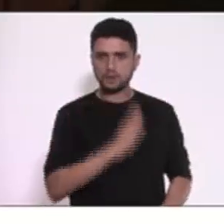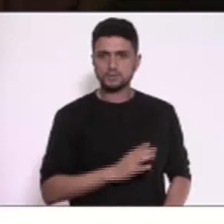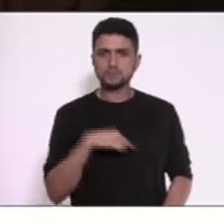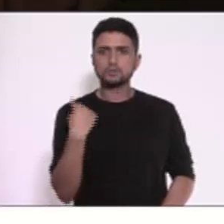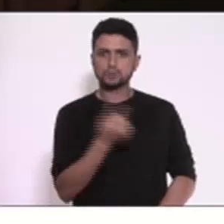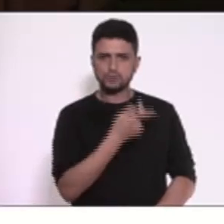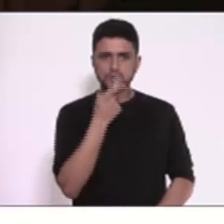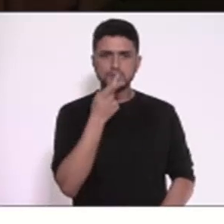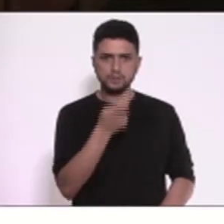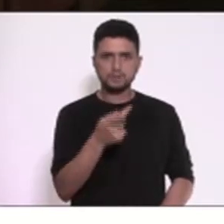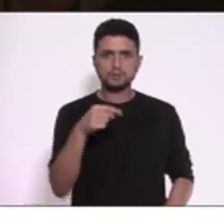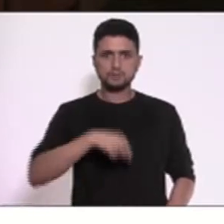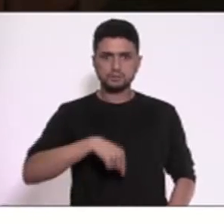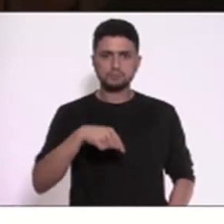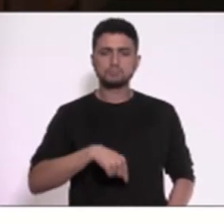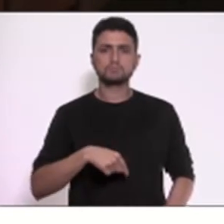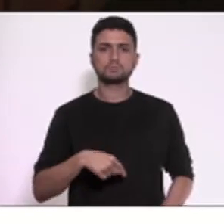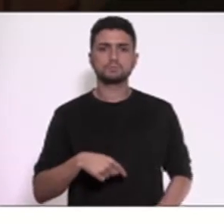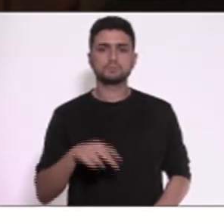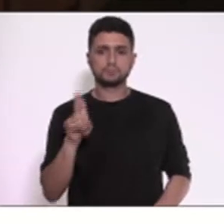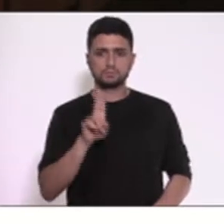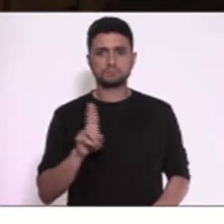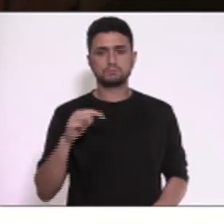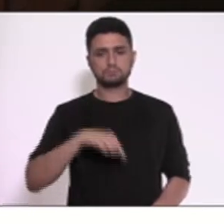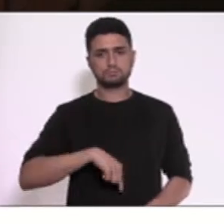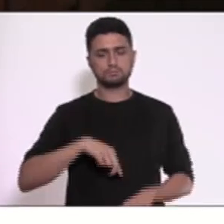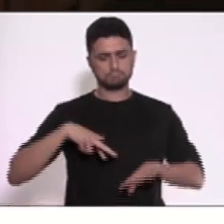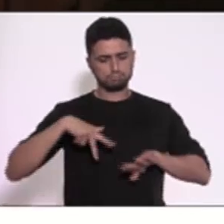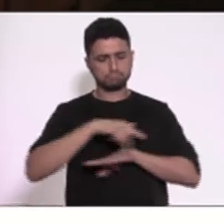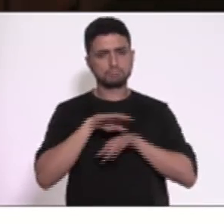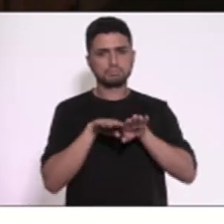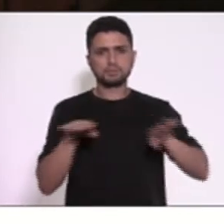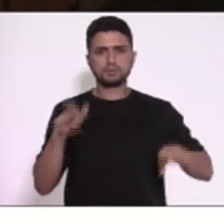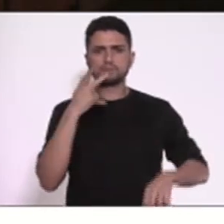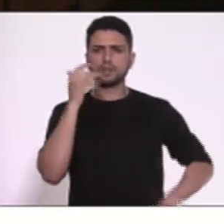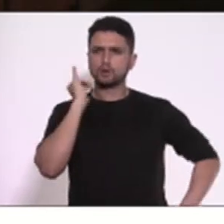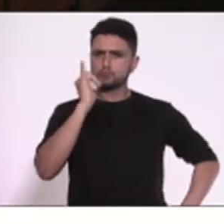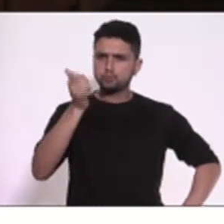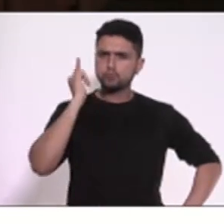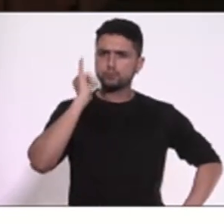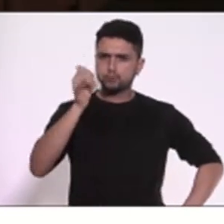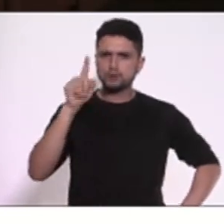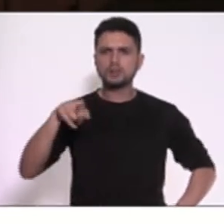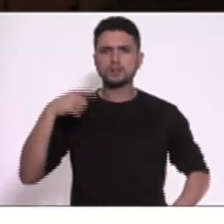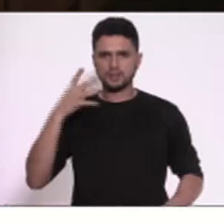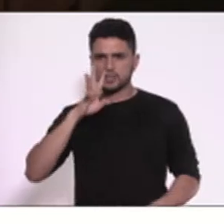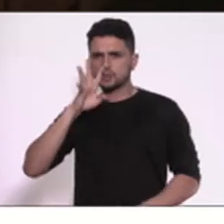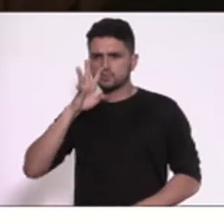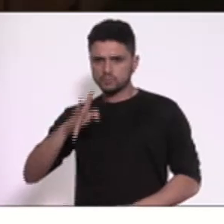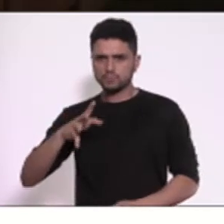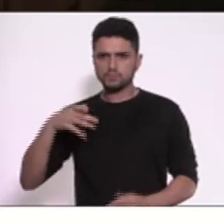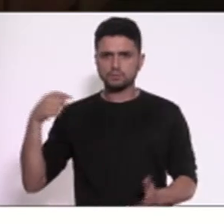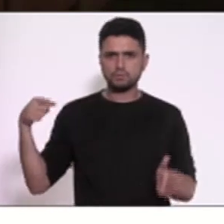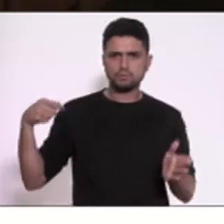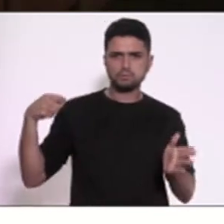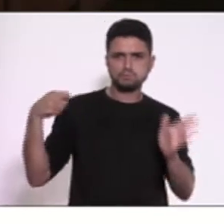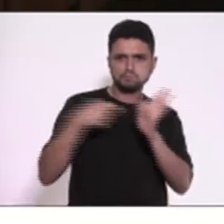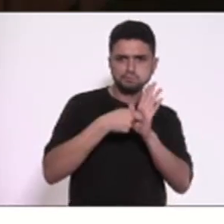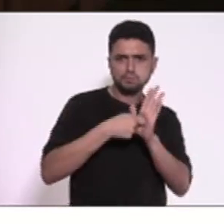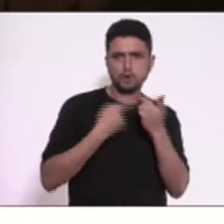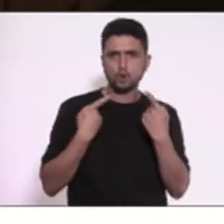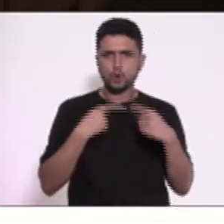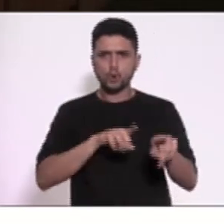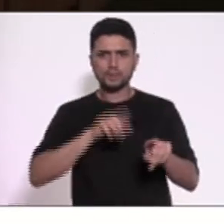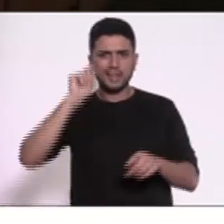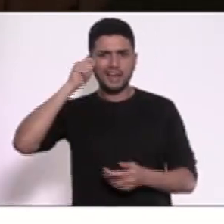estamos falando quando a gente vem aqui, usa o espaço da tribuna para rechaçar sim, para denunciar sim o racismo institucional. Mas eu queria